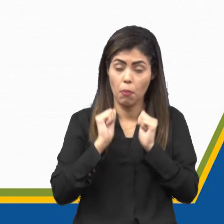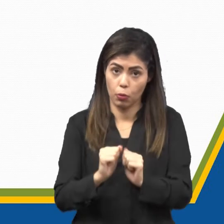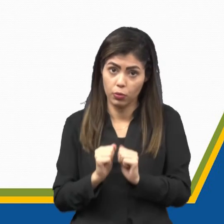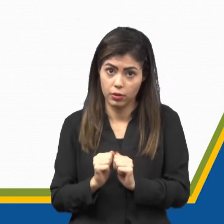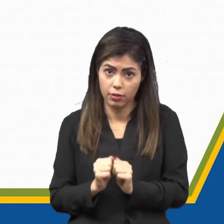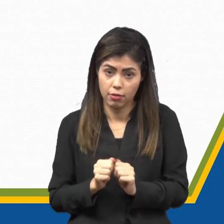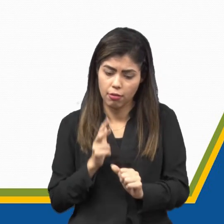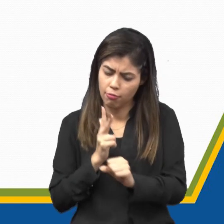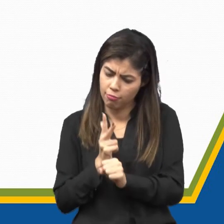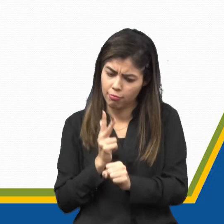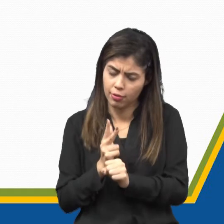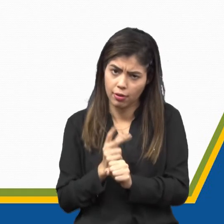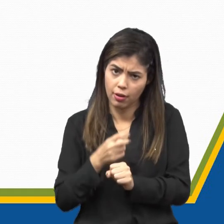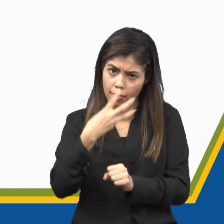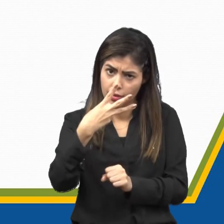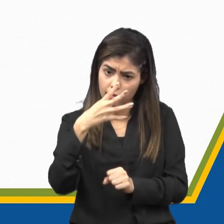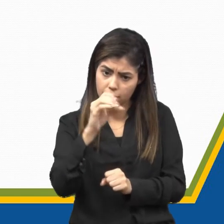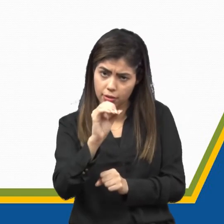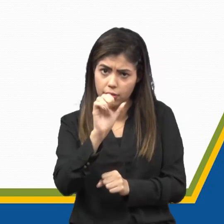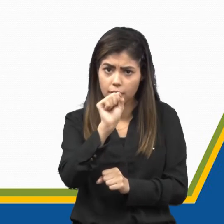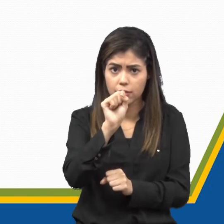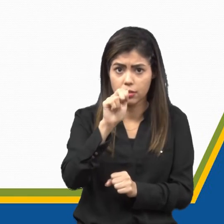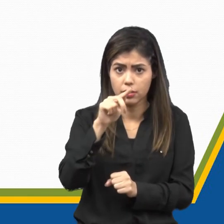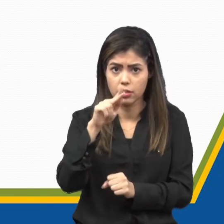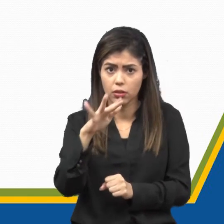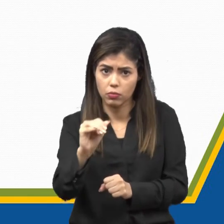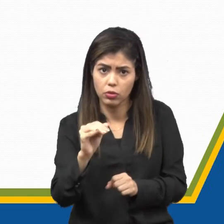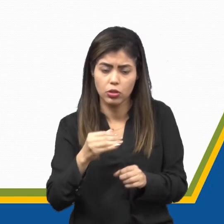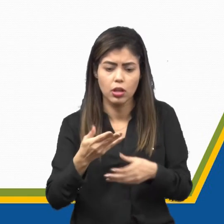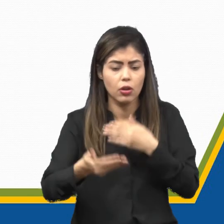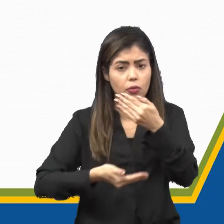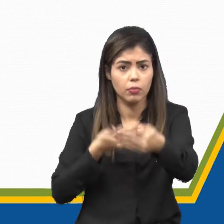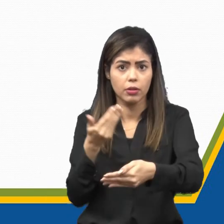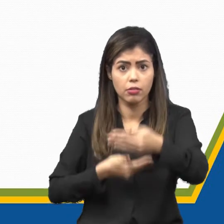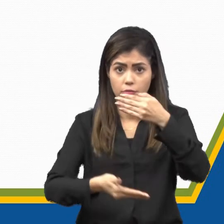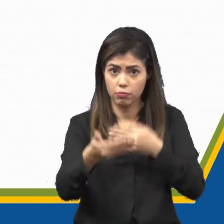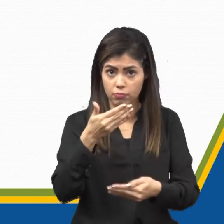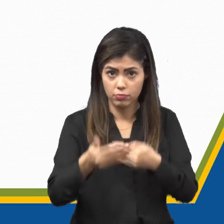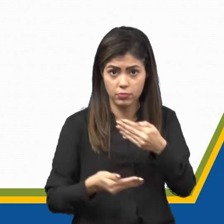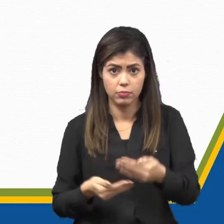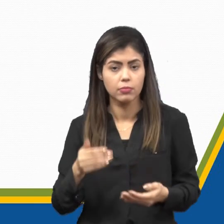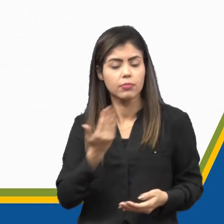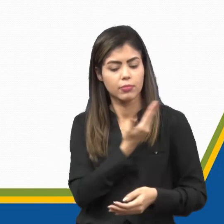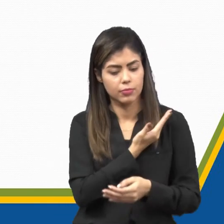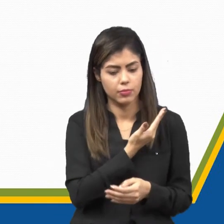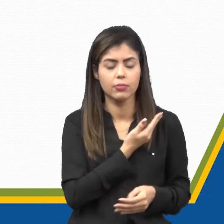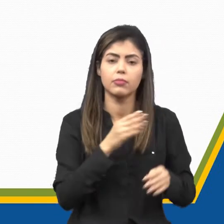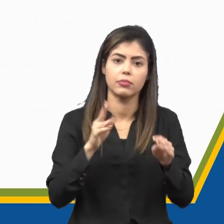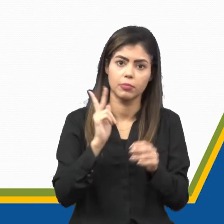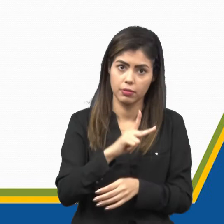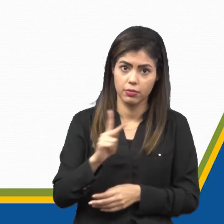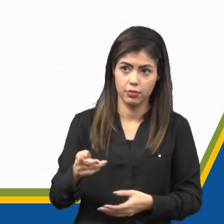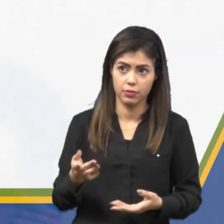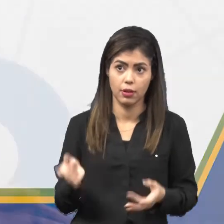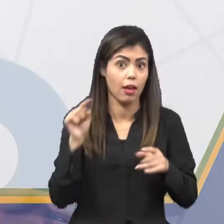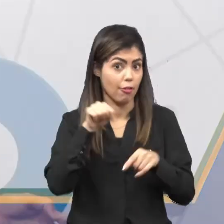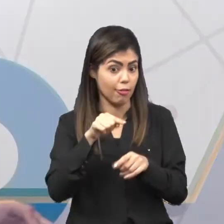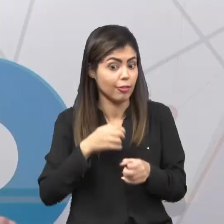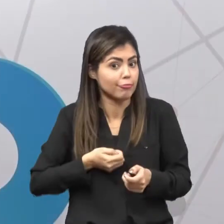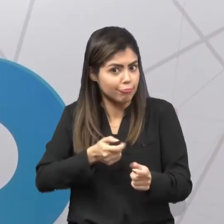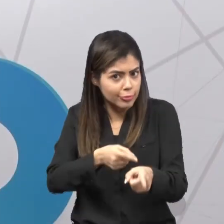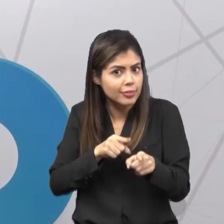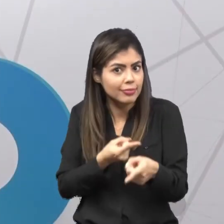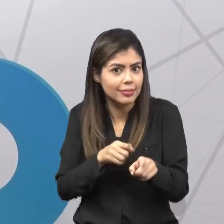cena curta de até 30 segundos e compartilhe com seus colegas e professores. É quase um desafio,